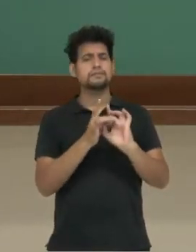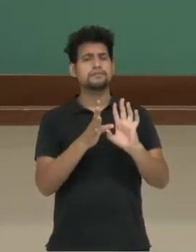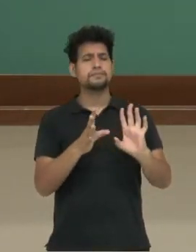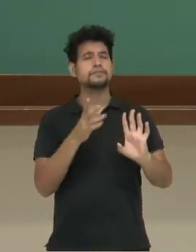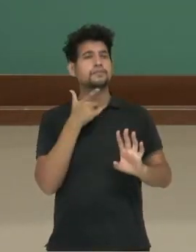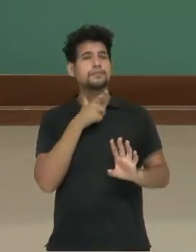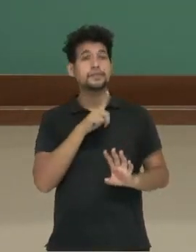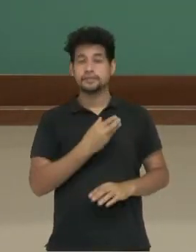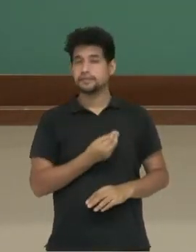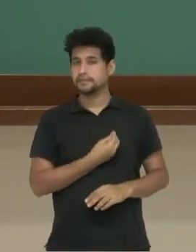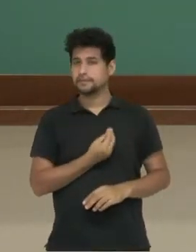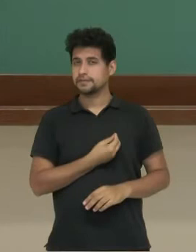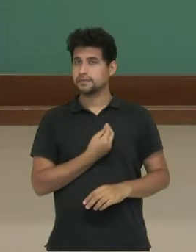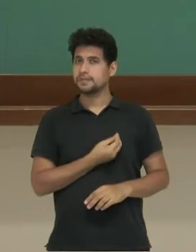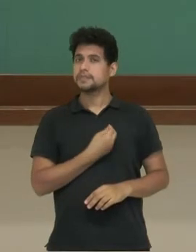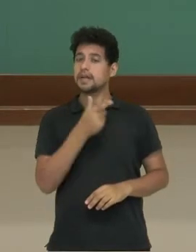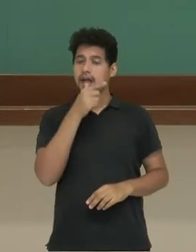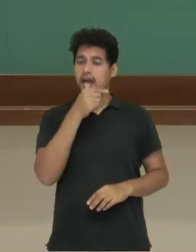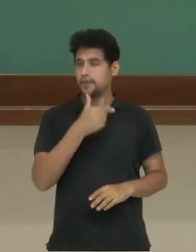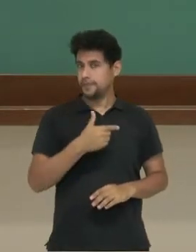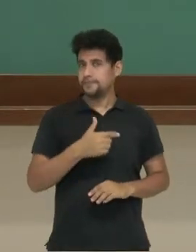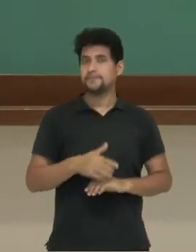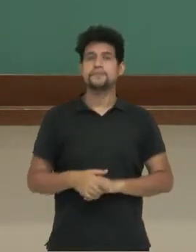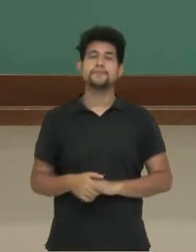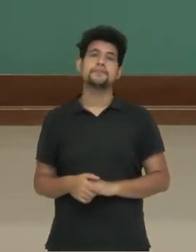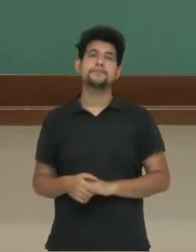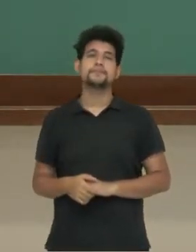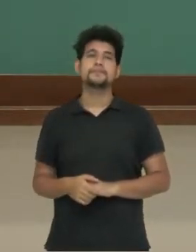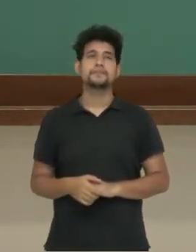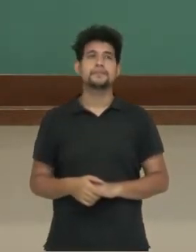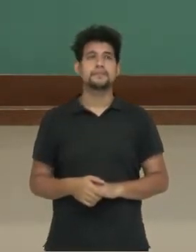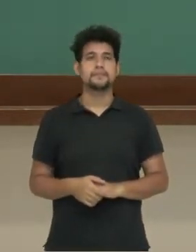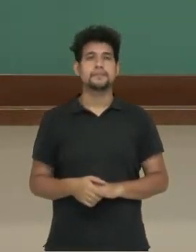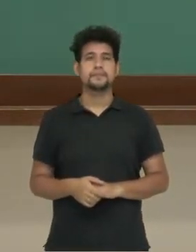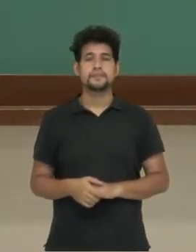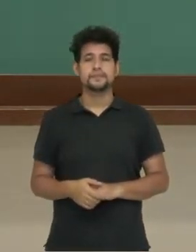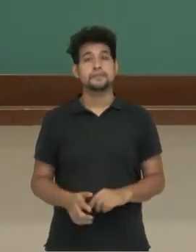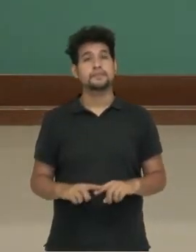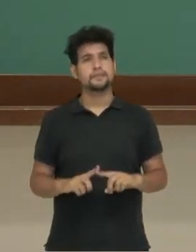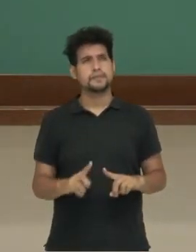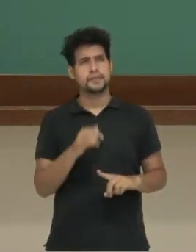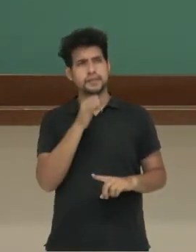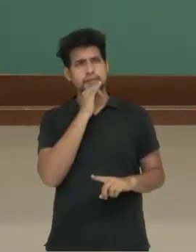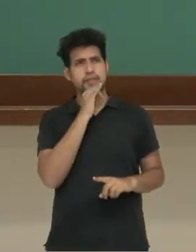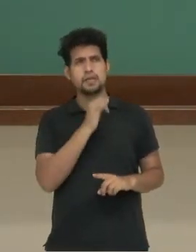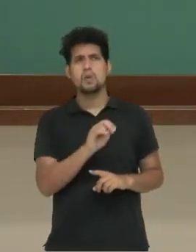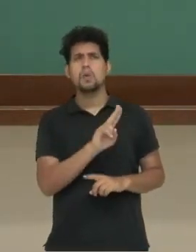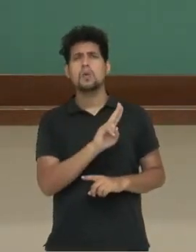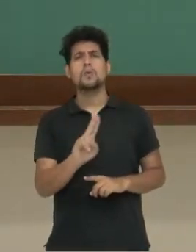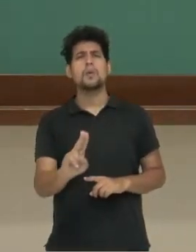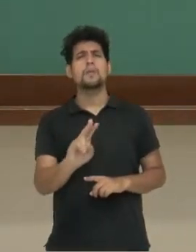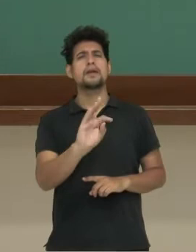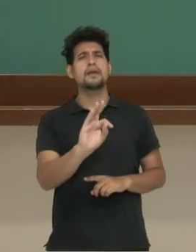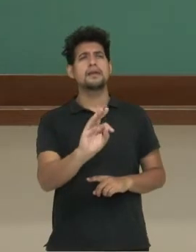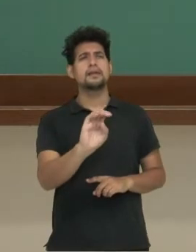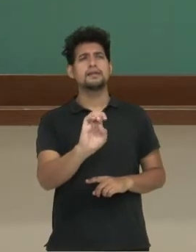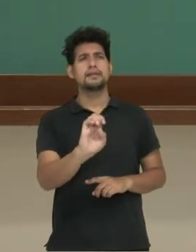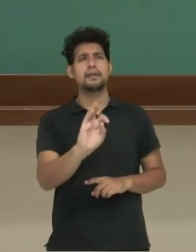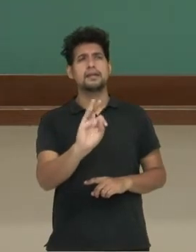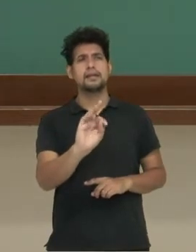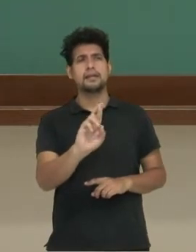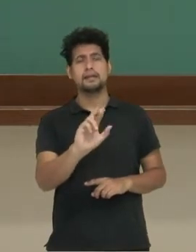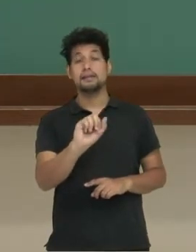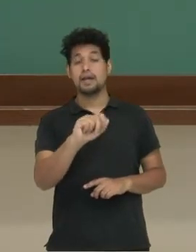conseguissem sobreviver ao sair da água, ok? Então, os tetrápodos, nós falamos até agora sobre